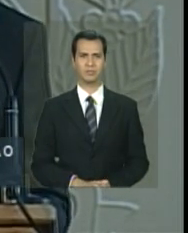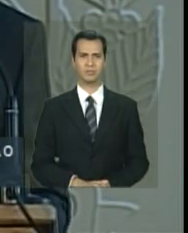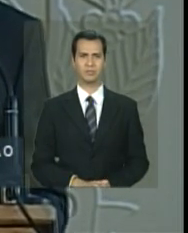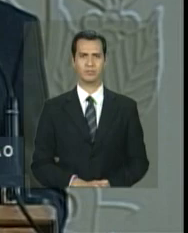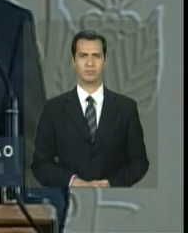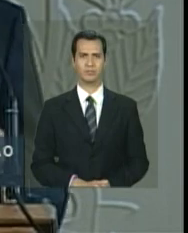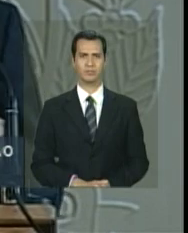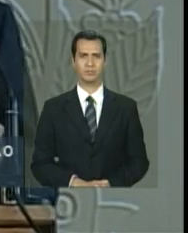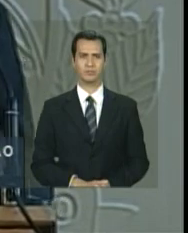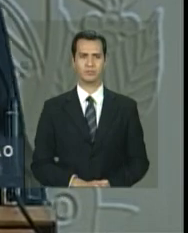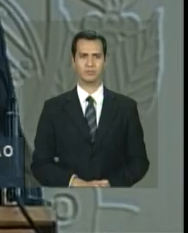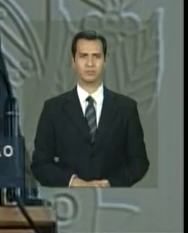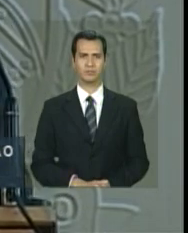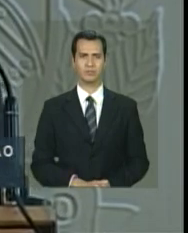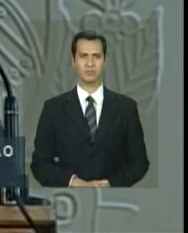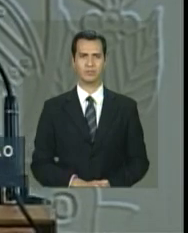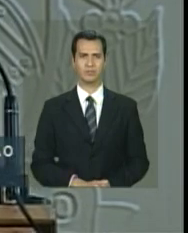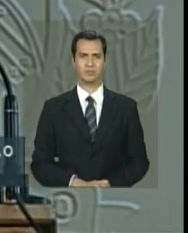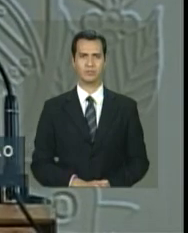país.